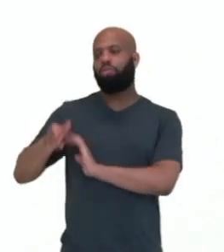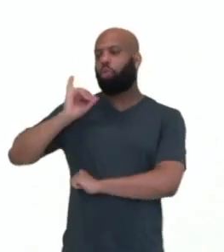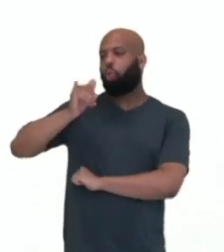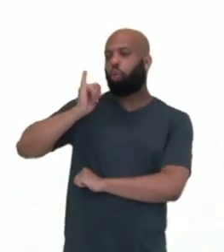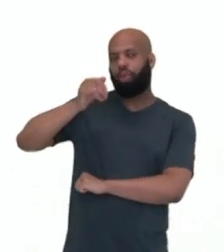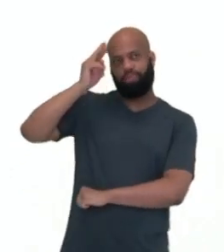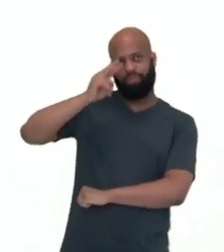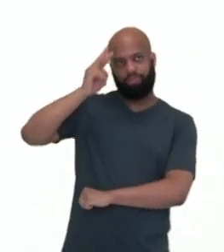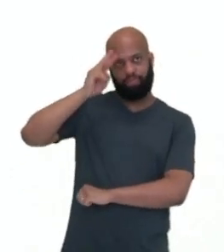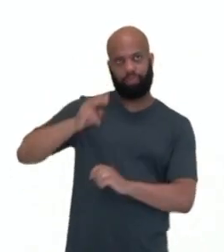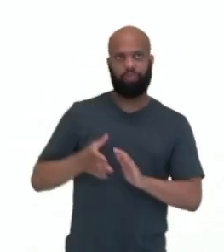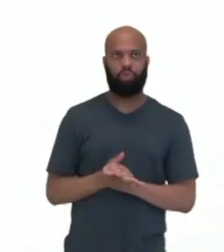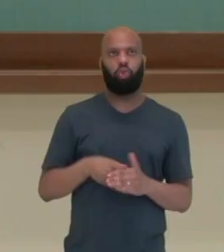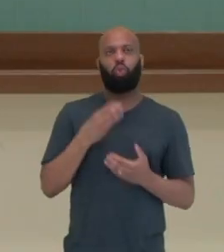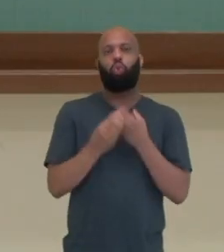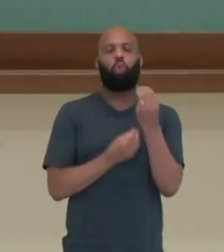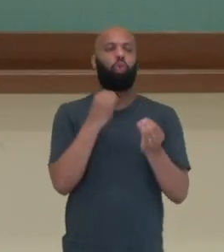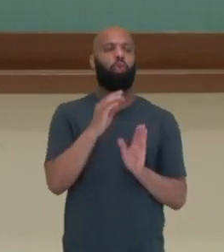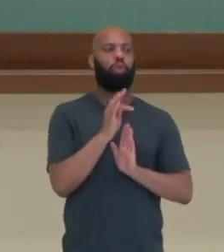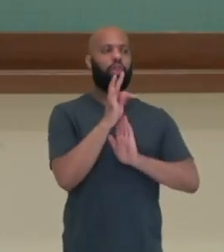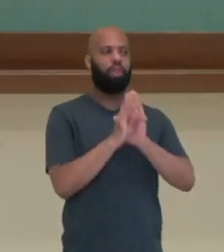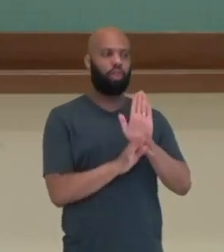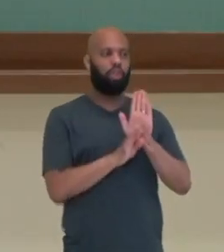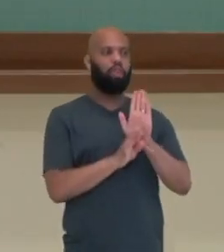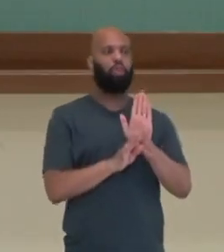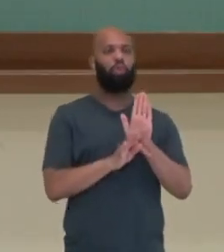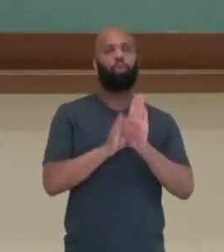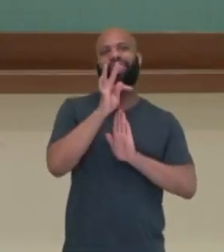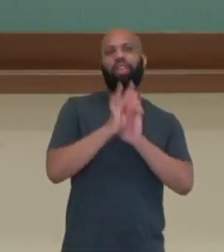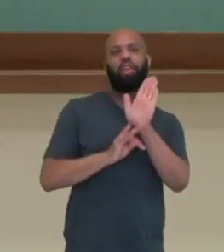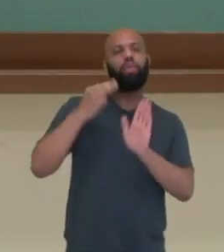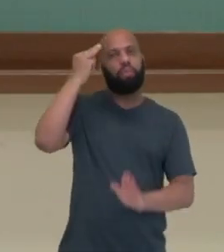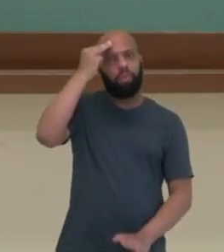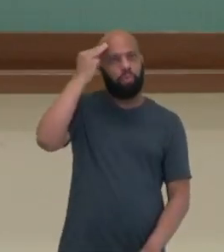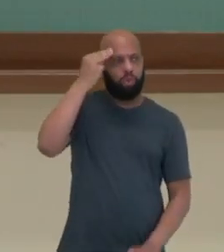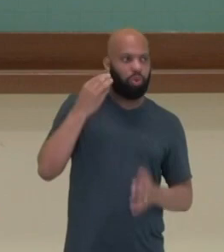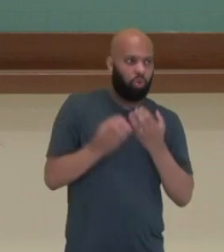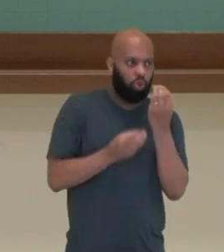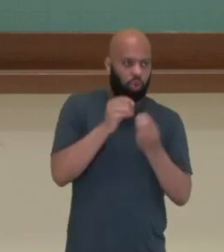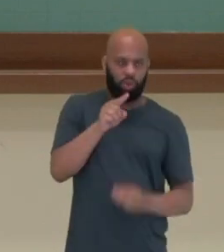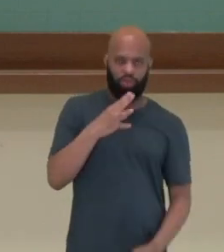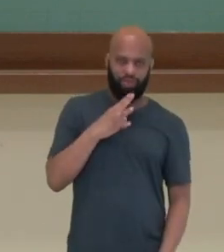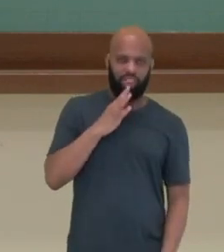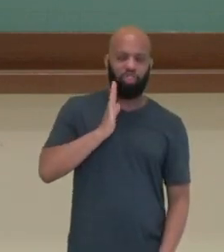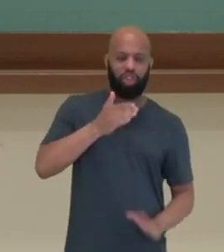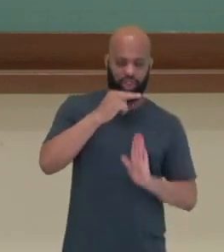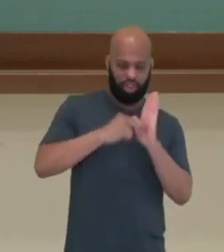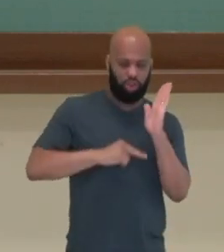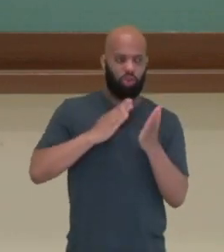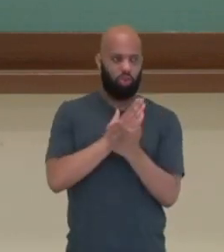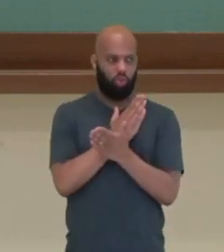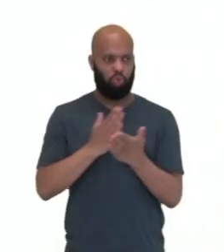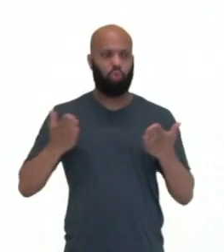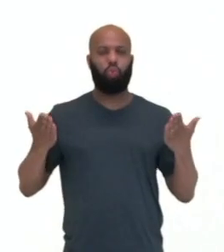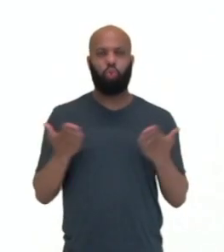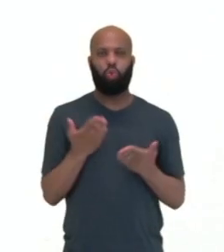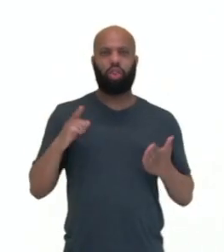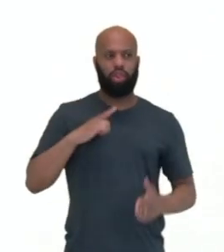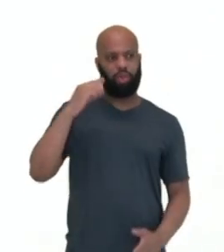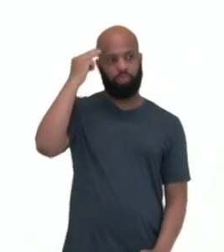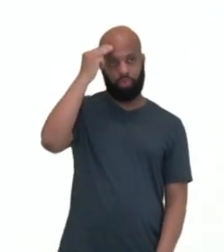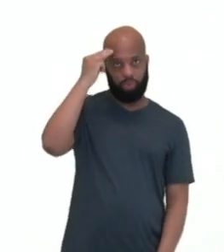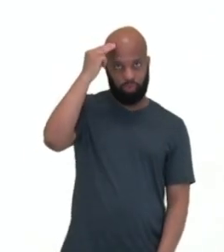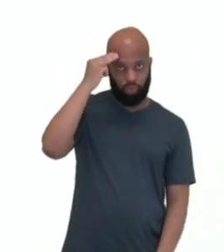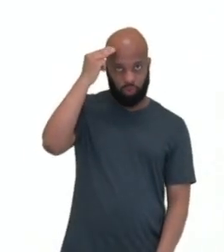narrados. E como é o texto memorialístico? Você conhece? Já leu algum? Então, memórias